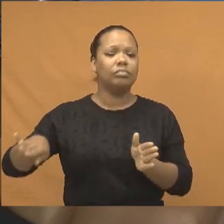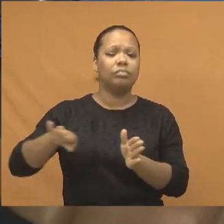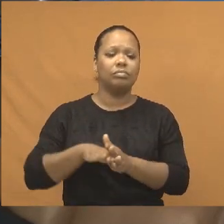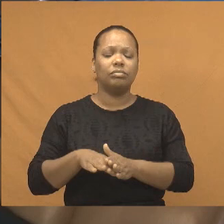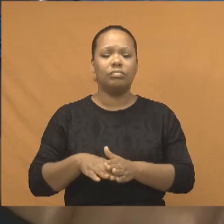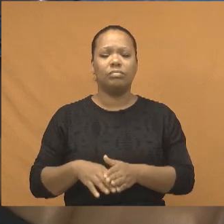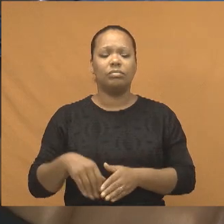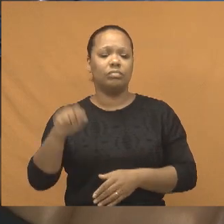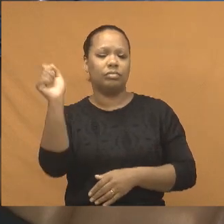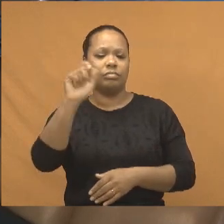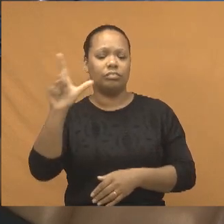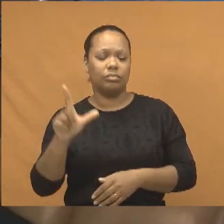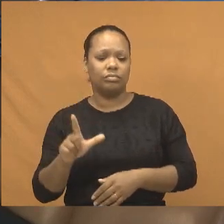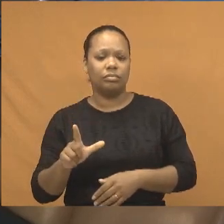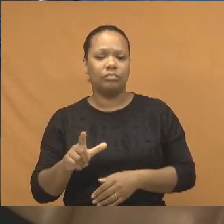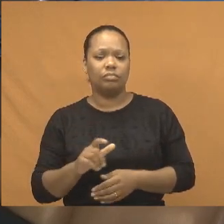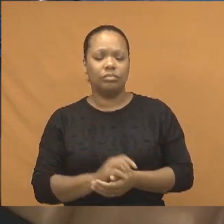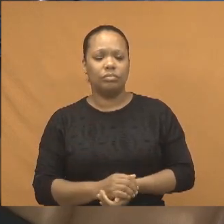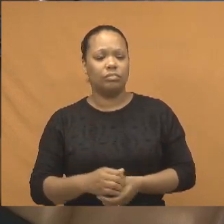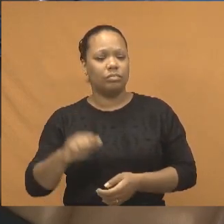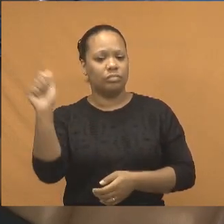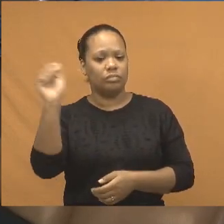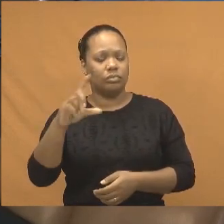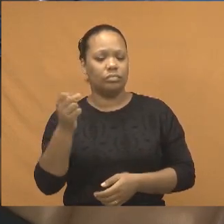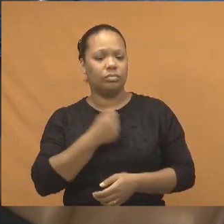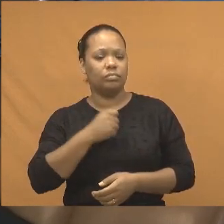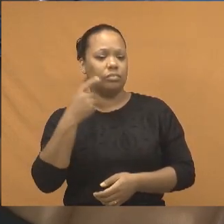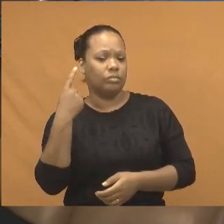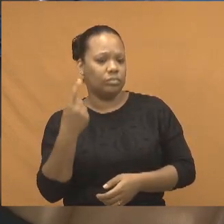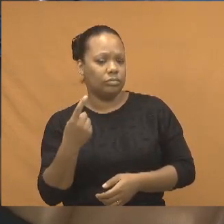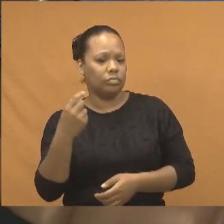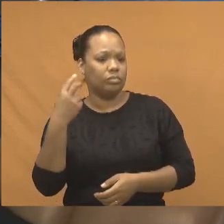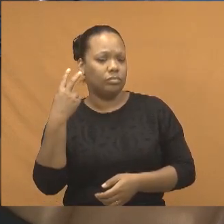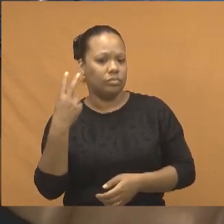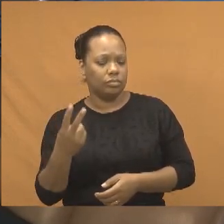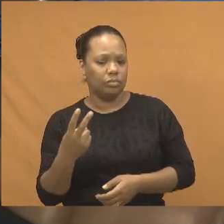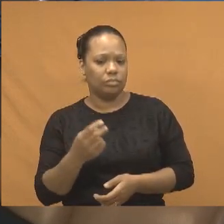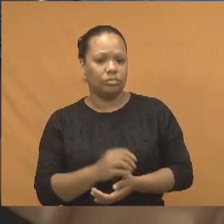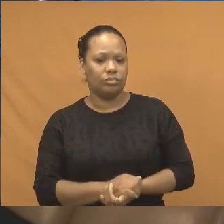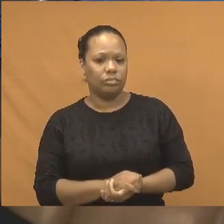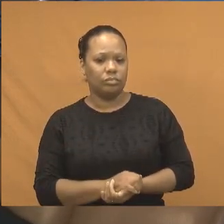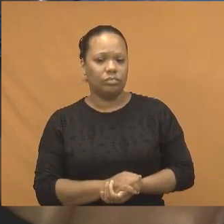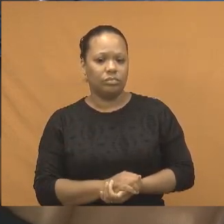Azul? Lá existe Lagoa Azul 1, Lagoa Azul 2, e lá tem mais de